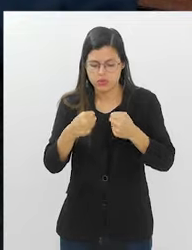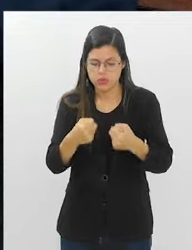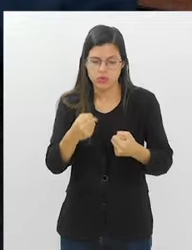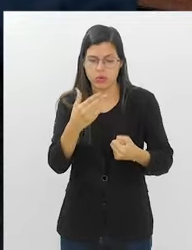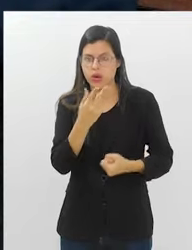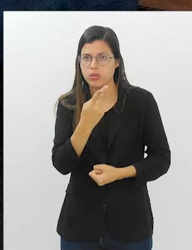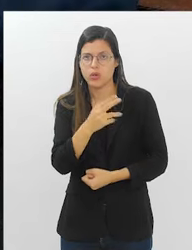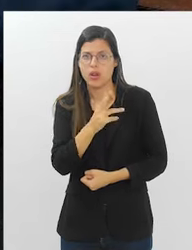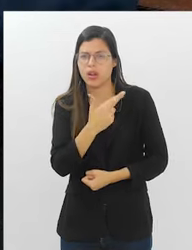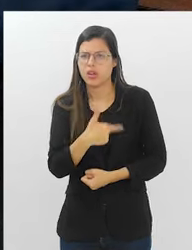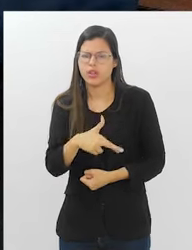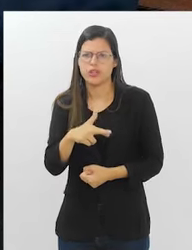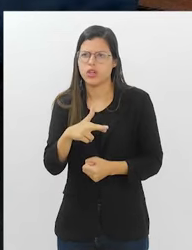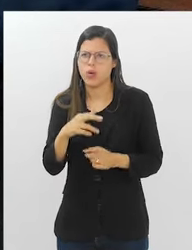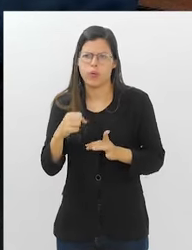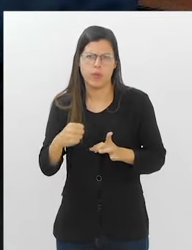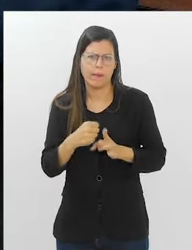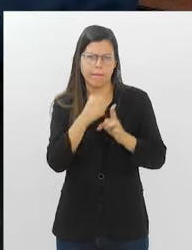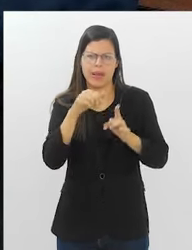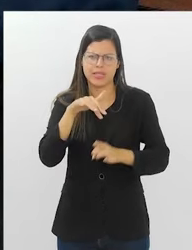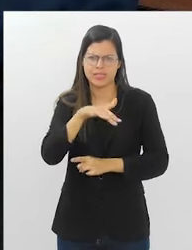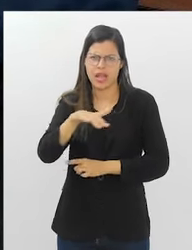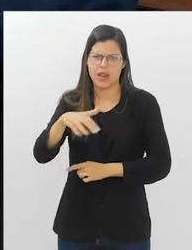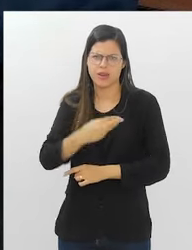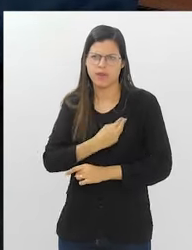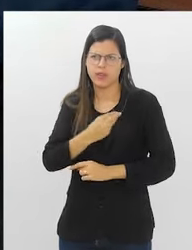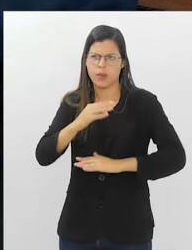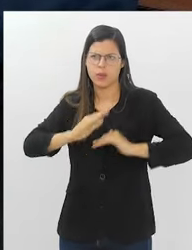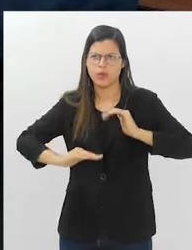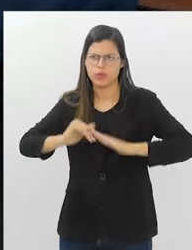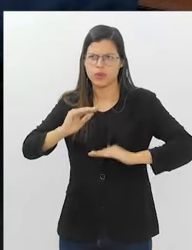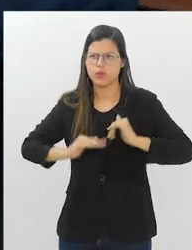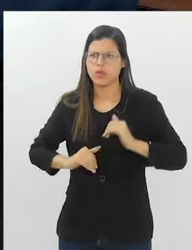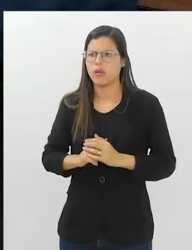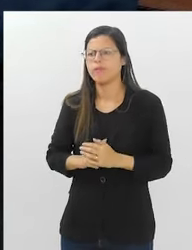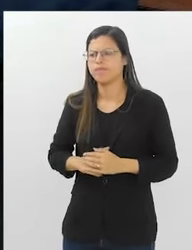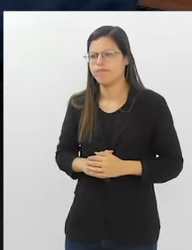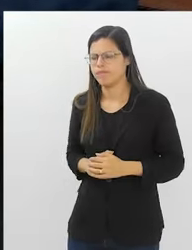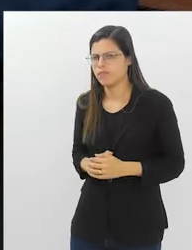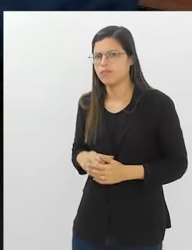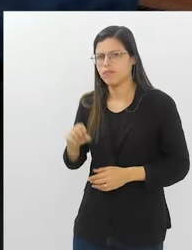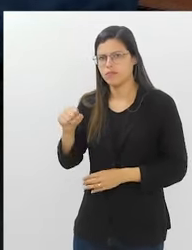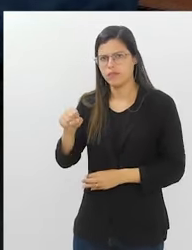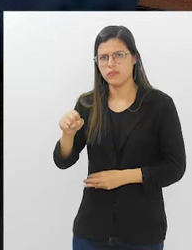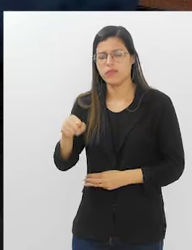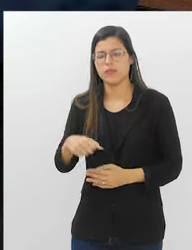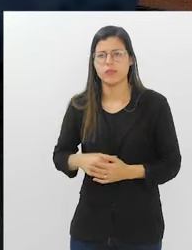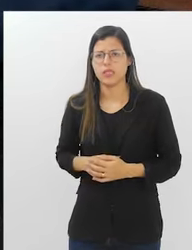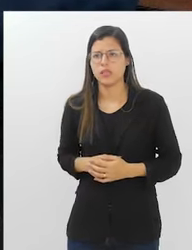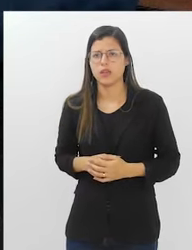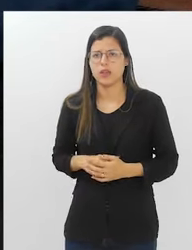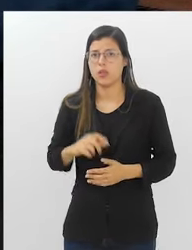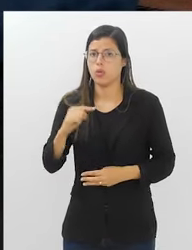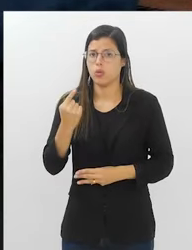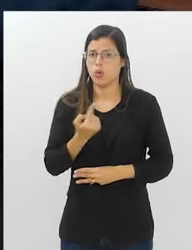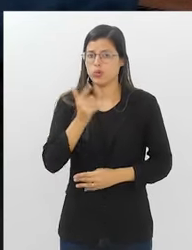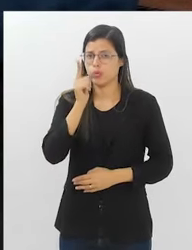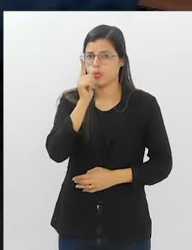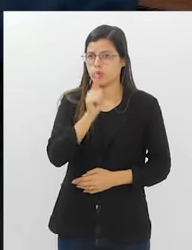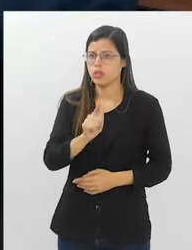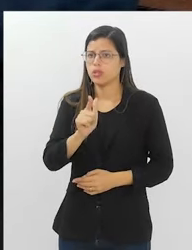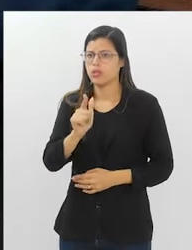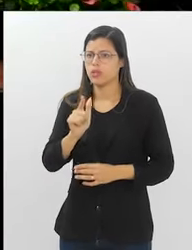afeta isso para todos, o seu lado profissional. Não, sem dúvida nenhuma. Assim, a